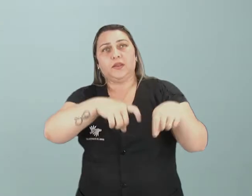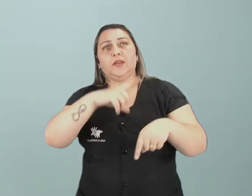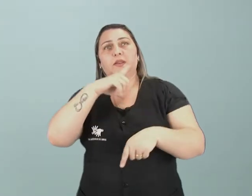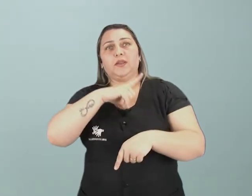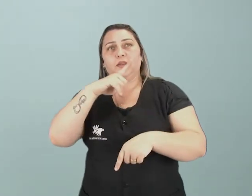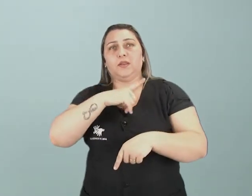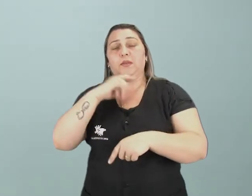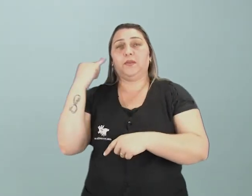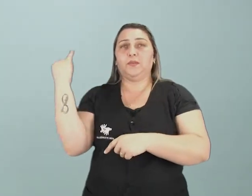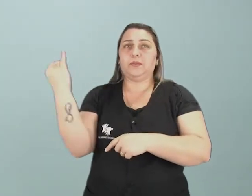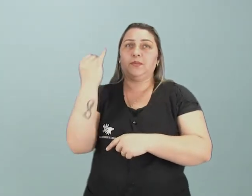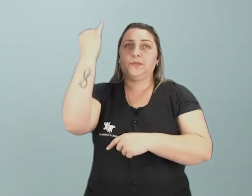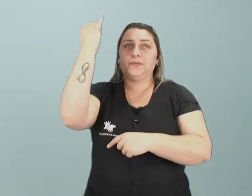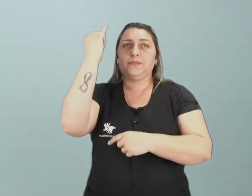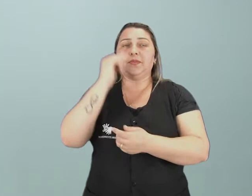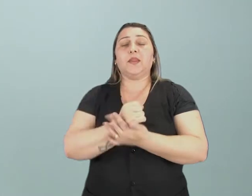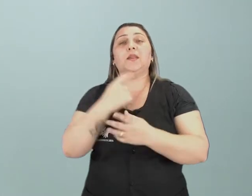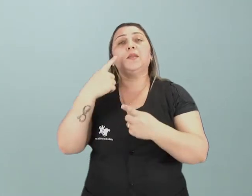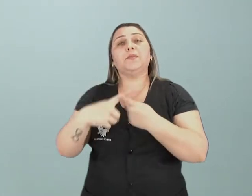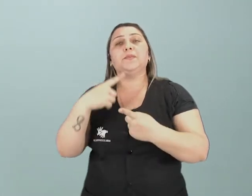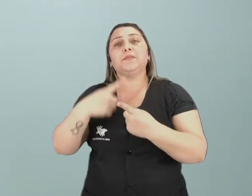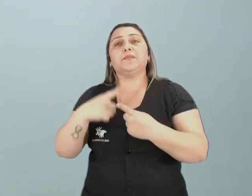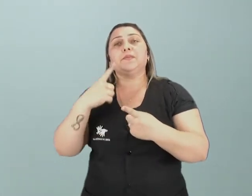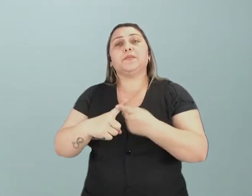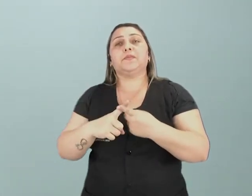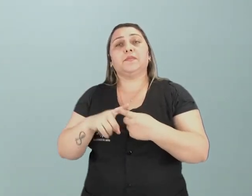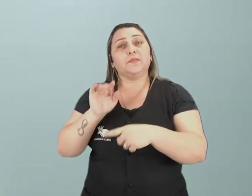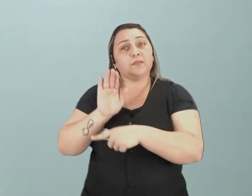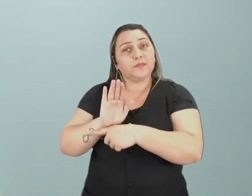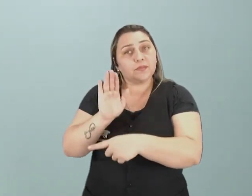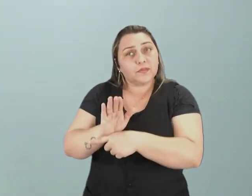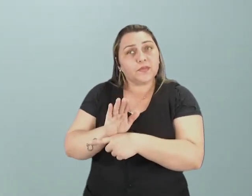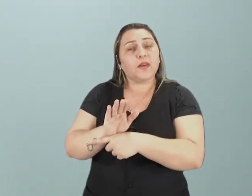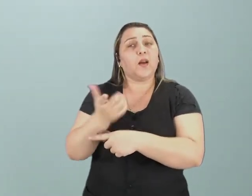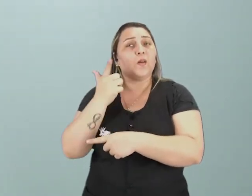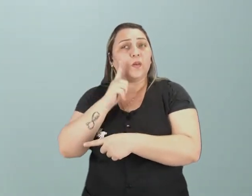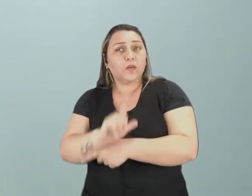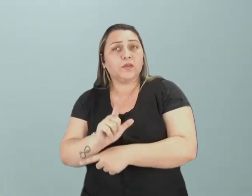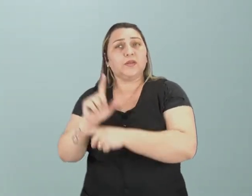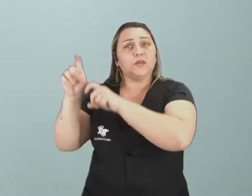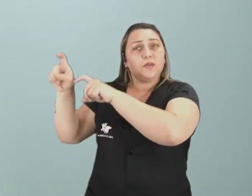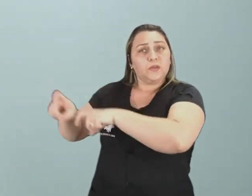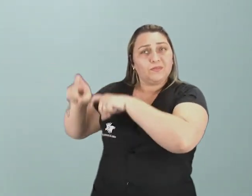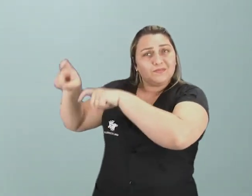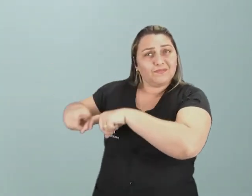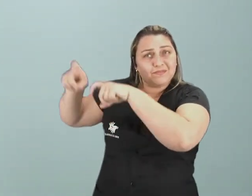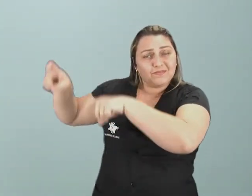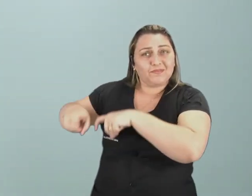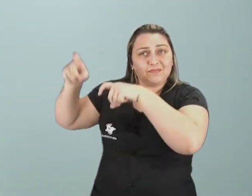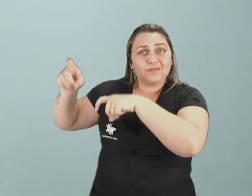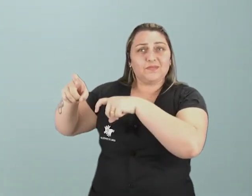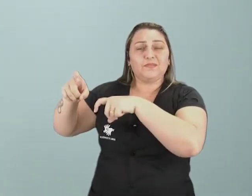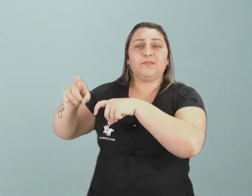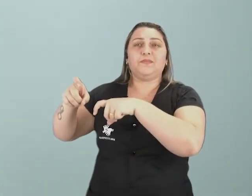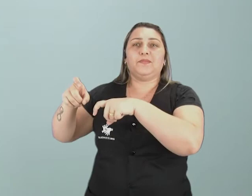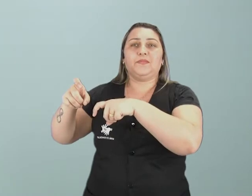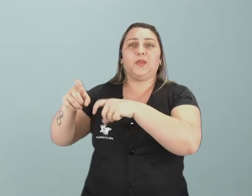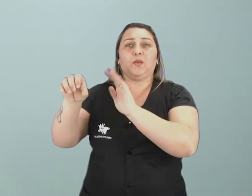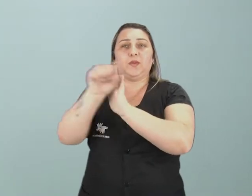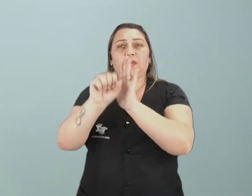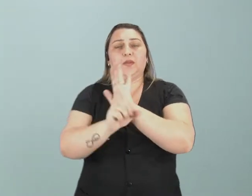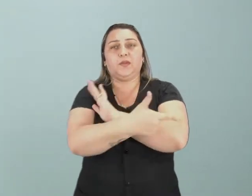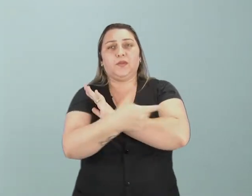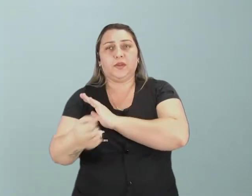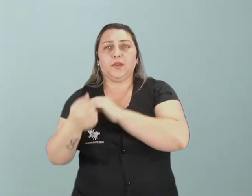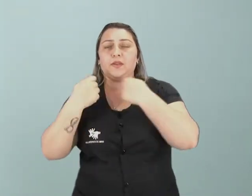um aspecto importante aí, porque é a questão da manutenção. Para manter uma colônia desse momento, em pleno século